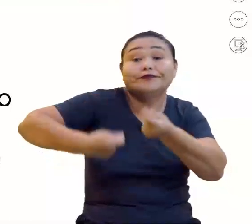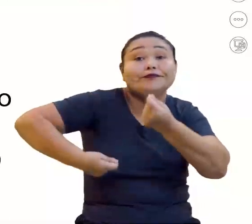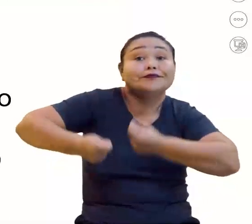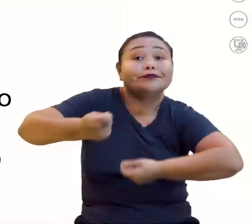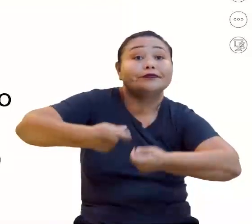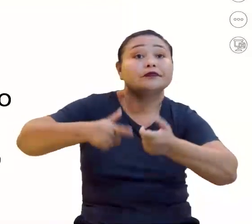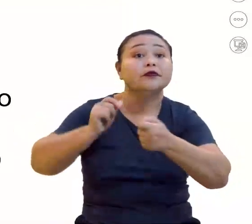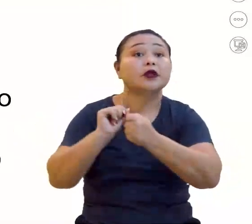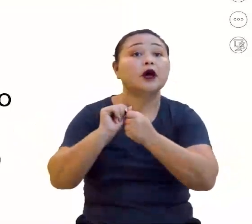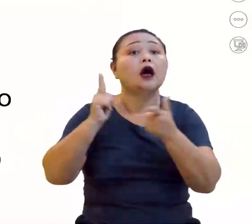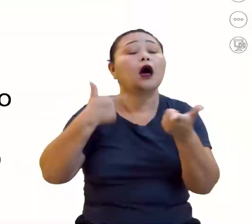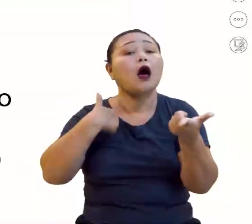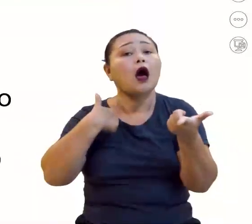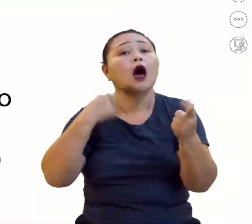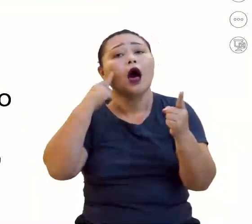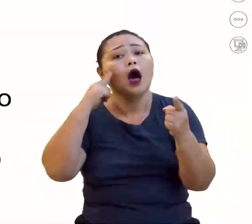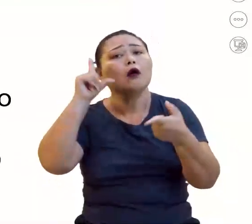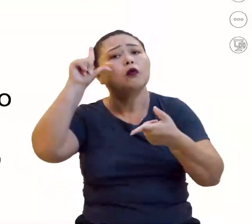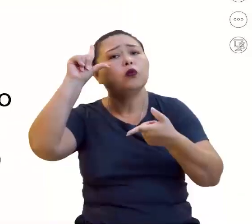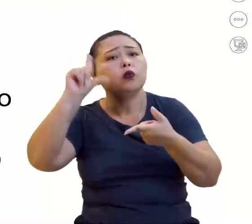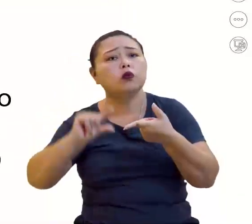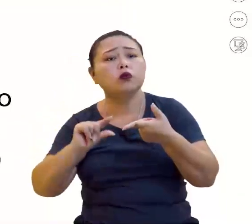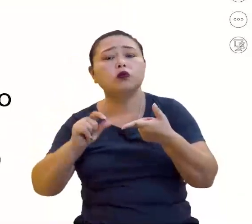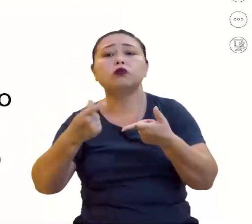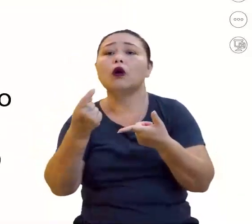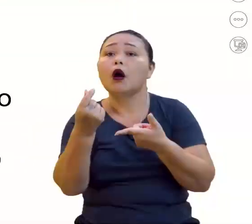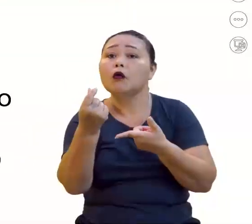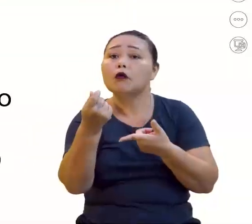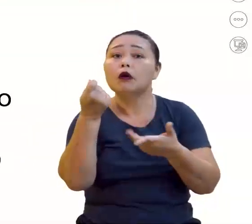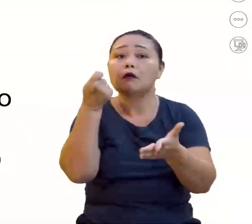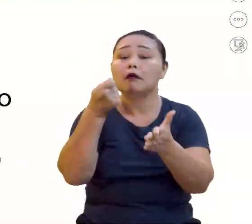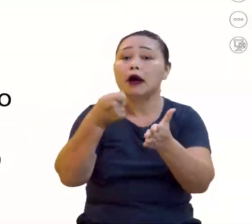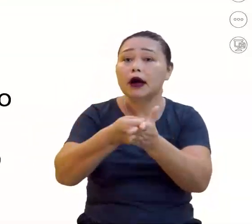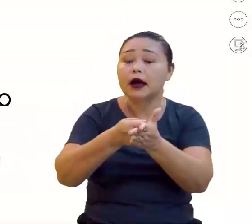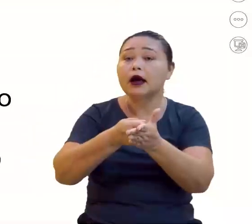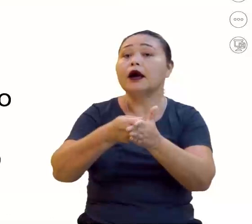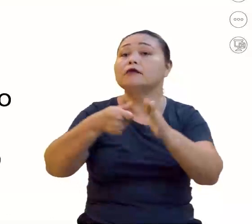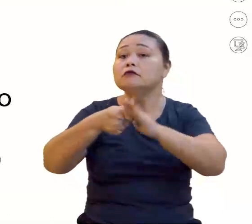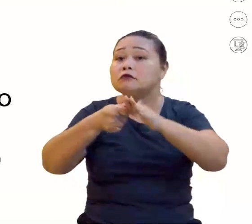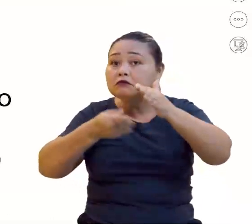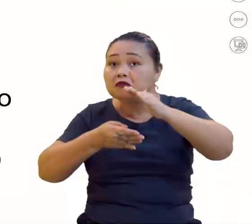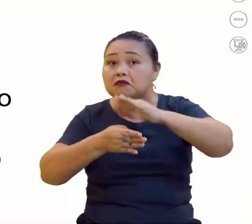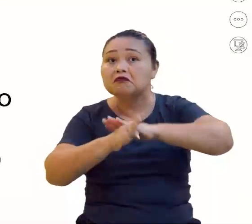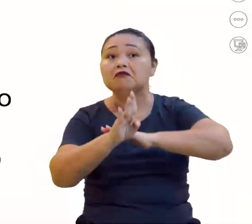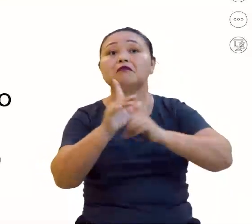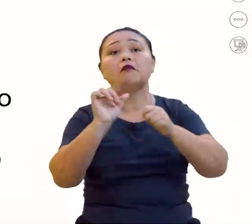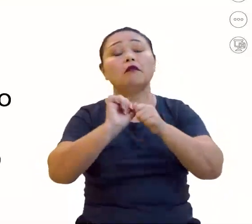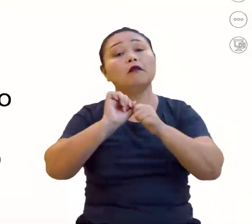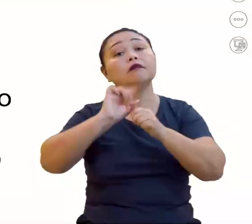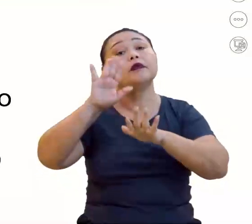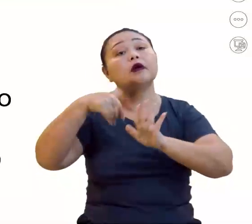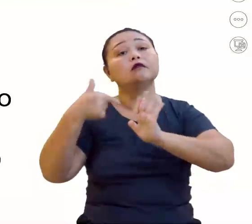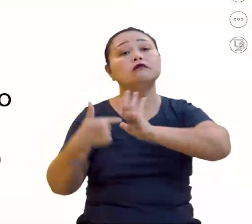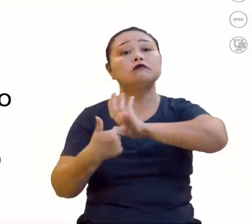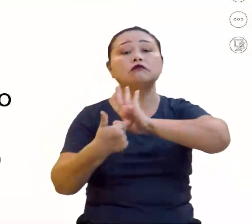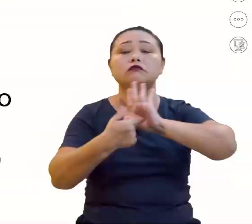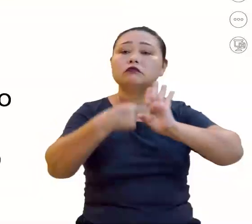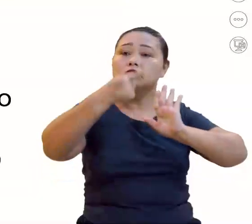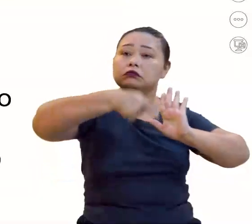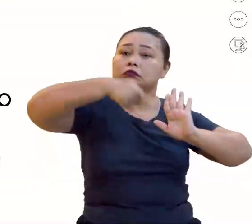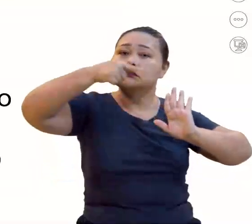pretende convencê-los a diminuir o preço do ingresso. Assim, apresentará um gráfico